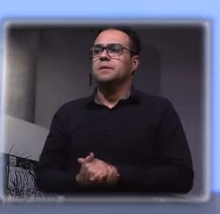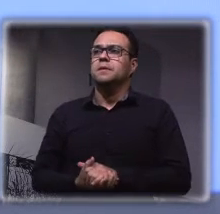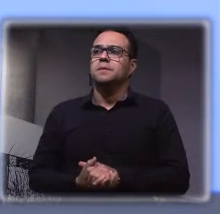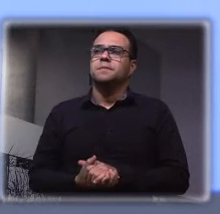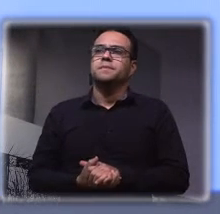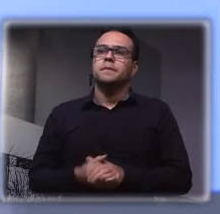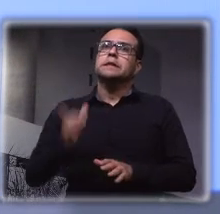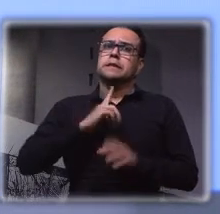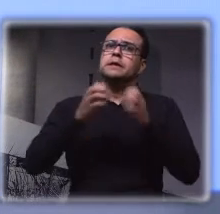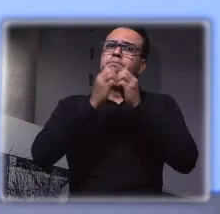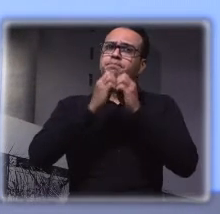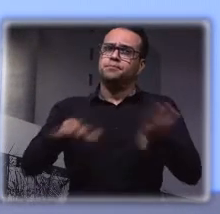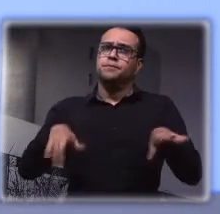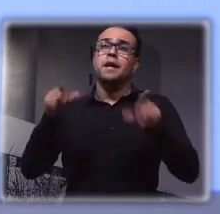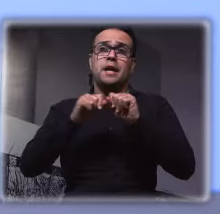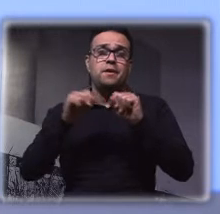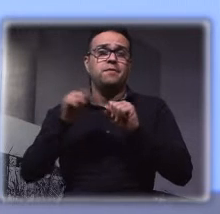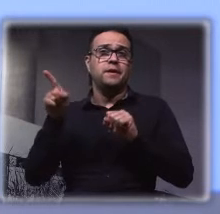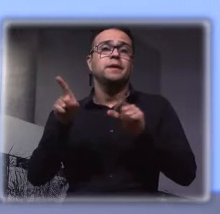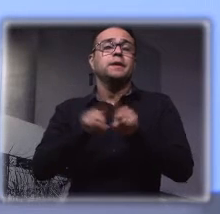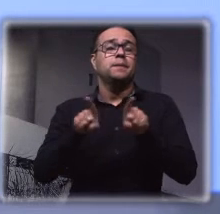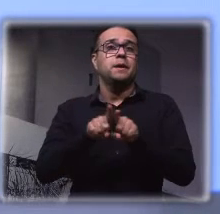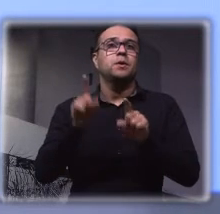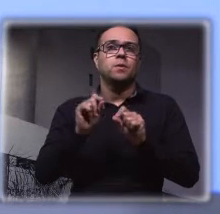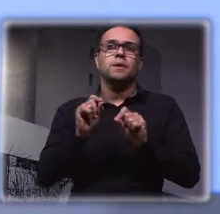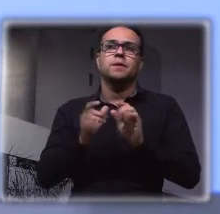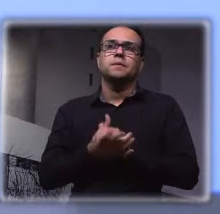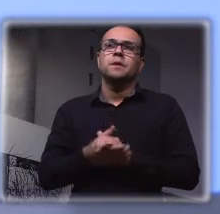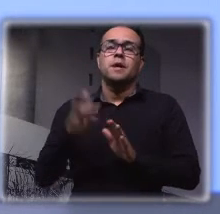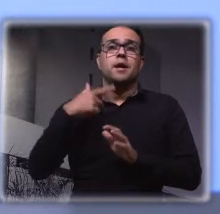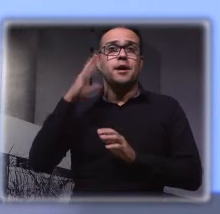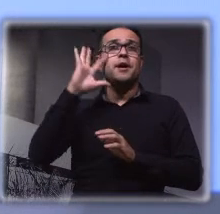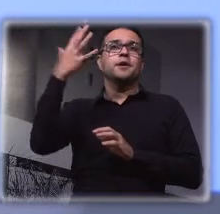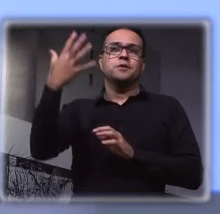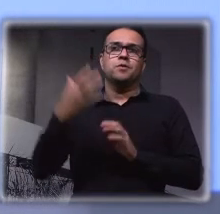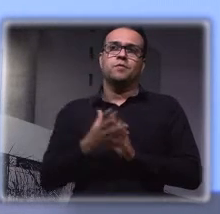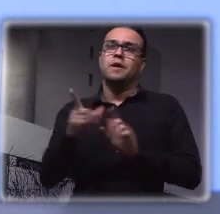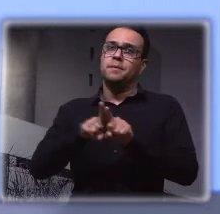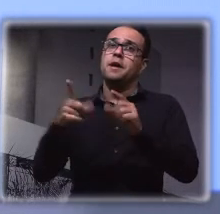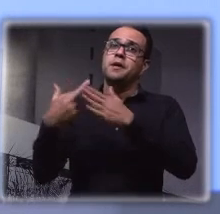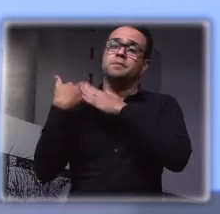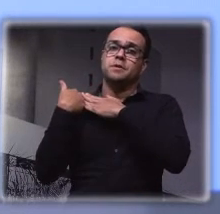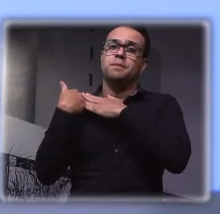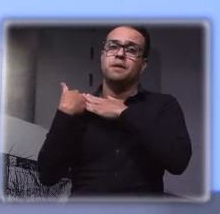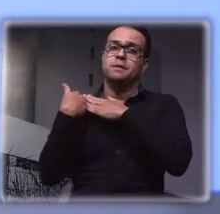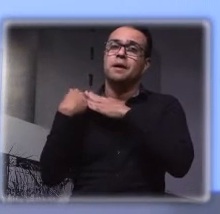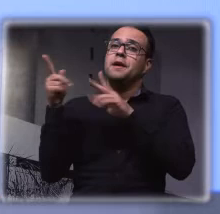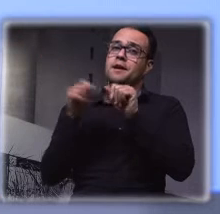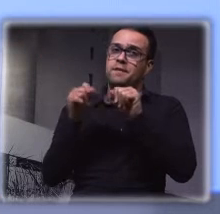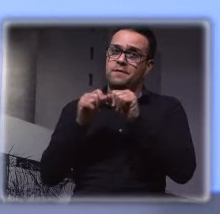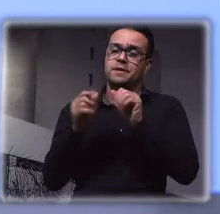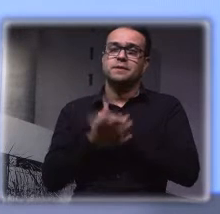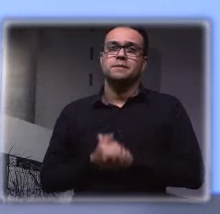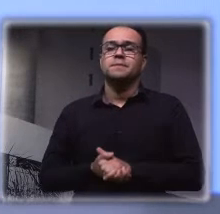das consequências do ato dele. E para poder reparar e se responsabilizar pelo que fez.